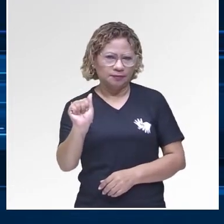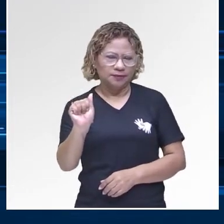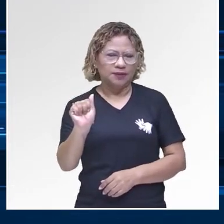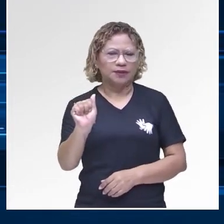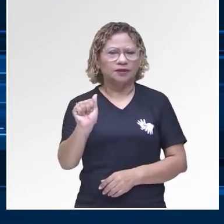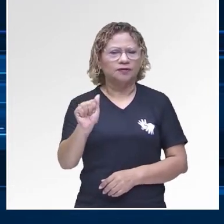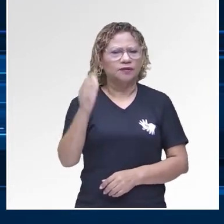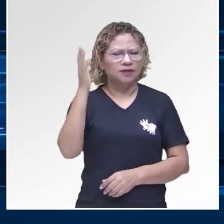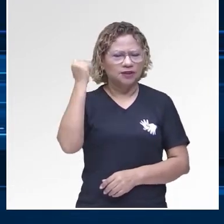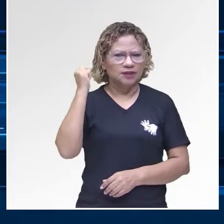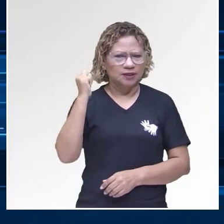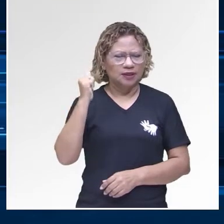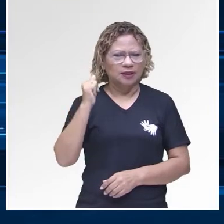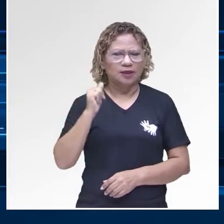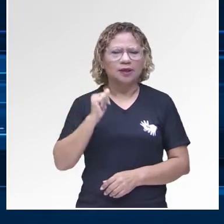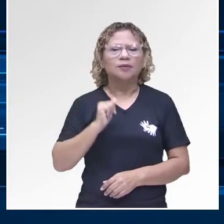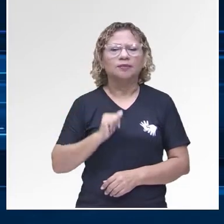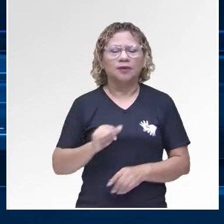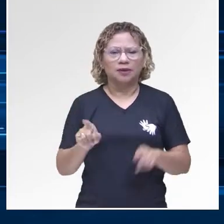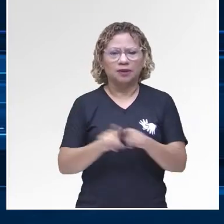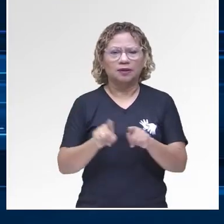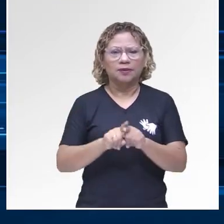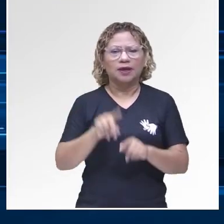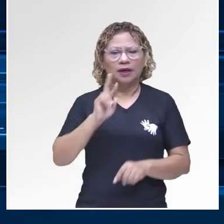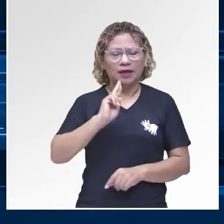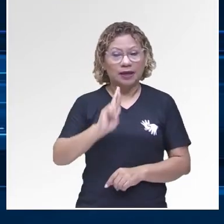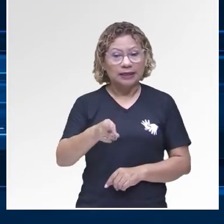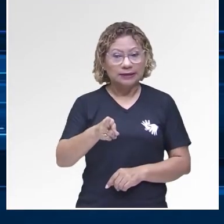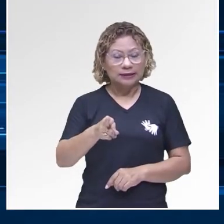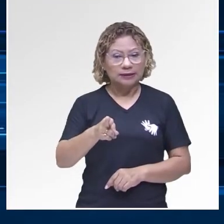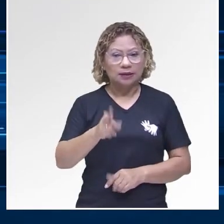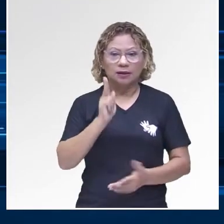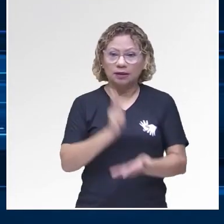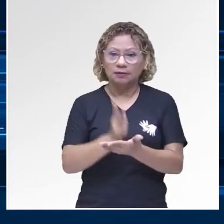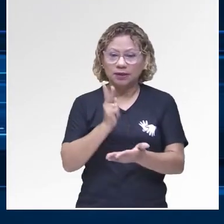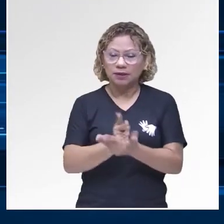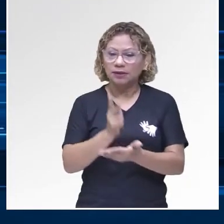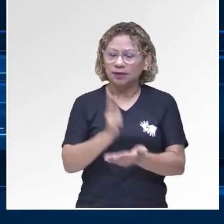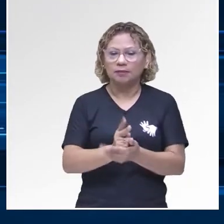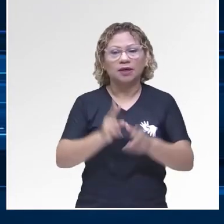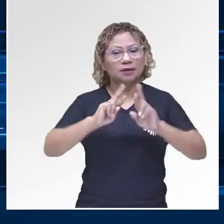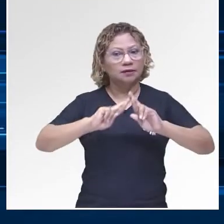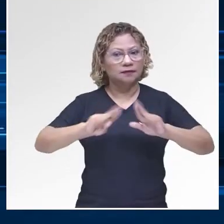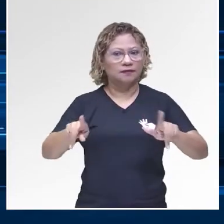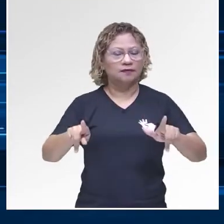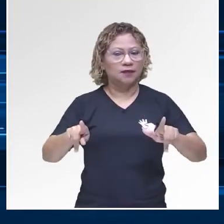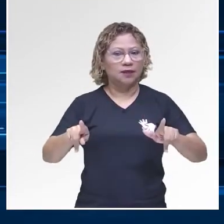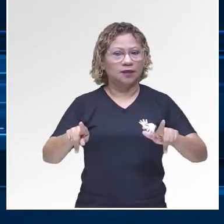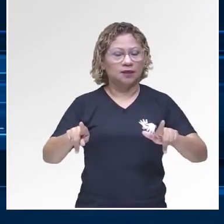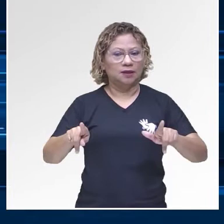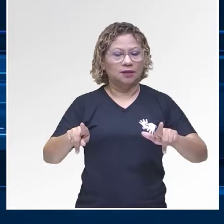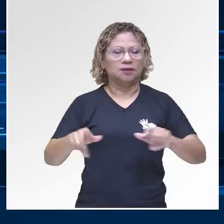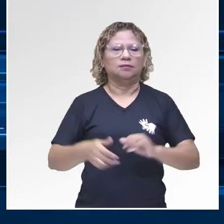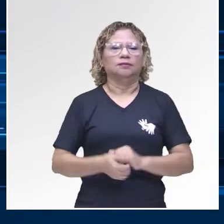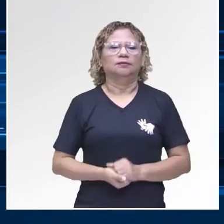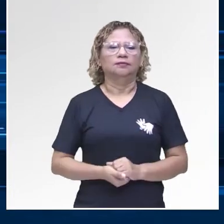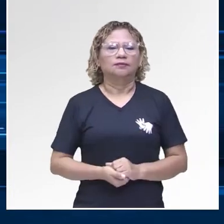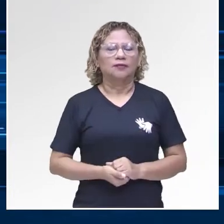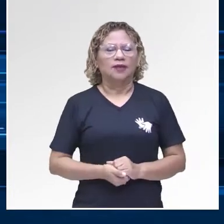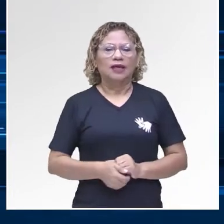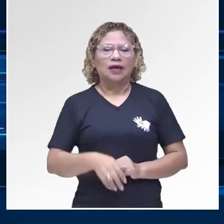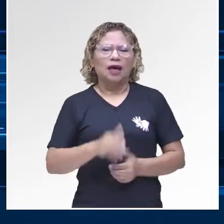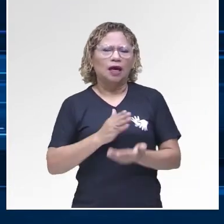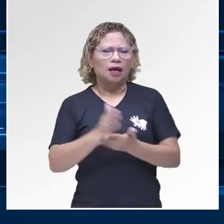razão sempre vai ser a diferença de um termo, né, pelo outro, que nós vamos ver aqui. Então, temos aqui